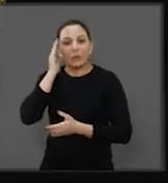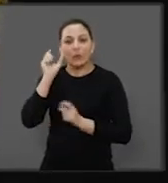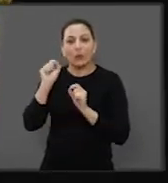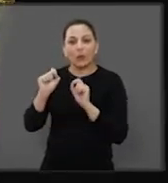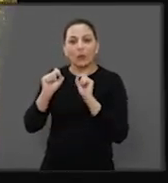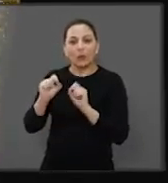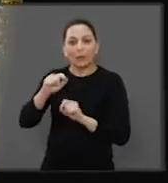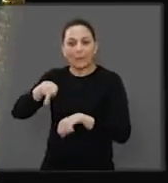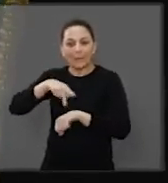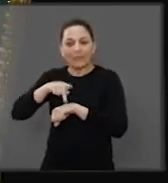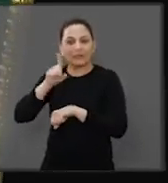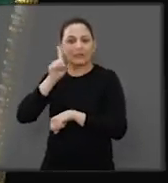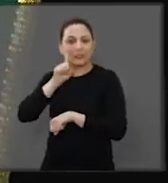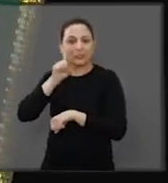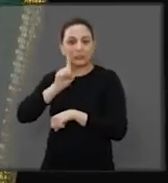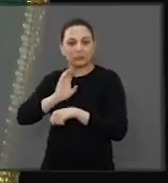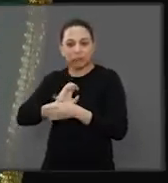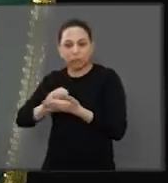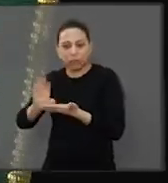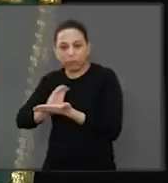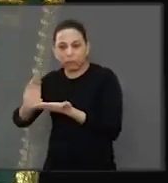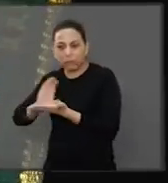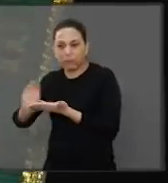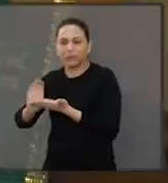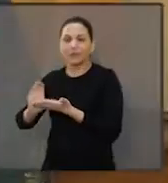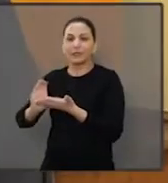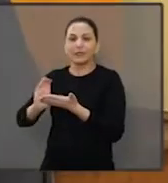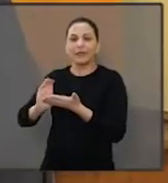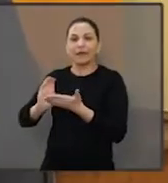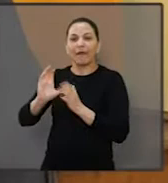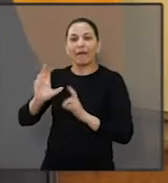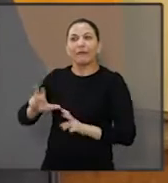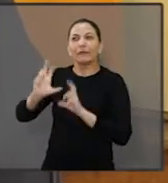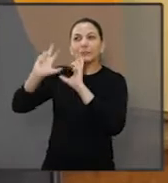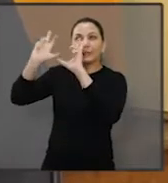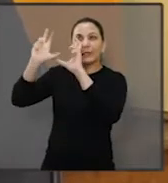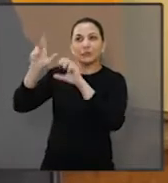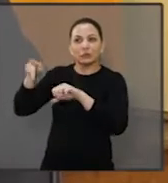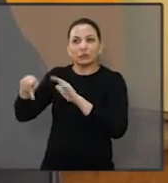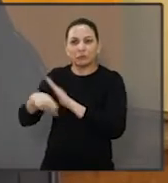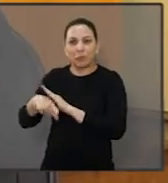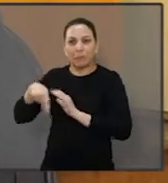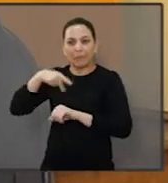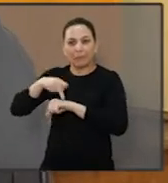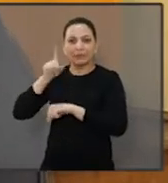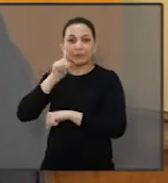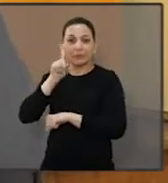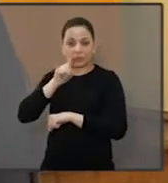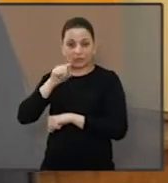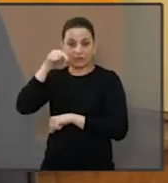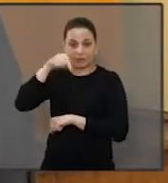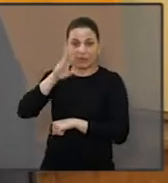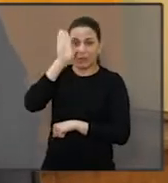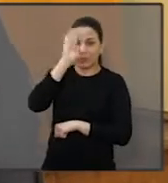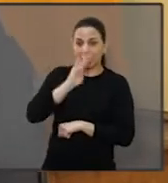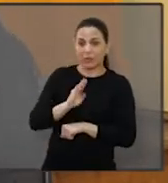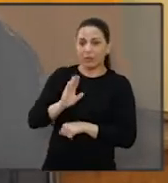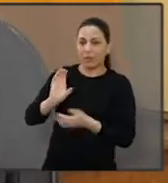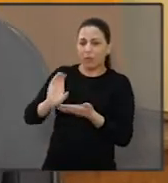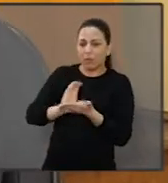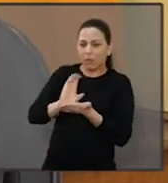os Estados Unidos faz no esporte, né? Principalmente no basquete. E nós com um investimento muito